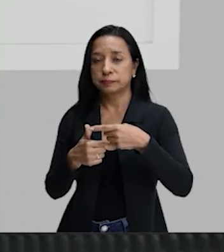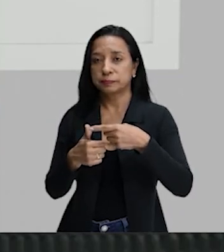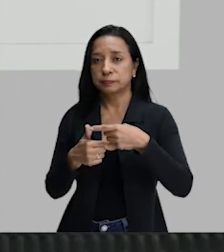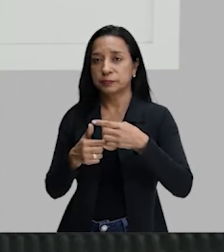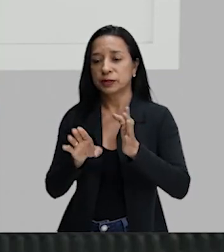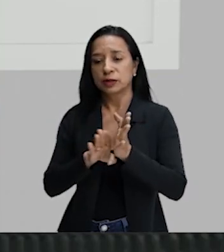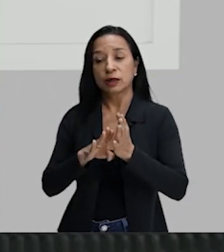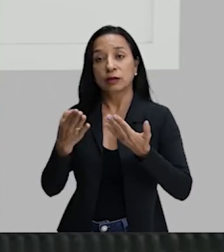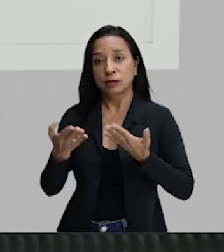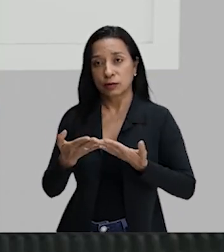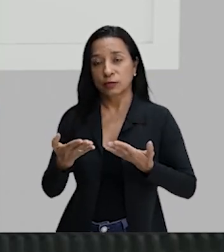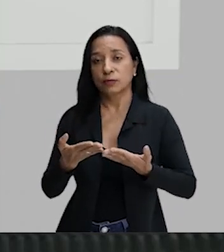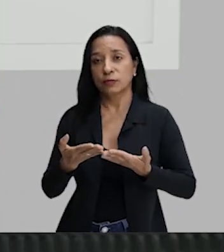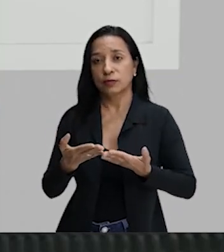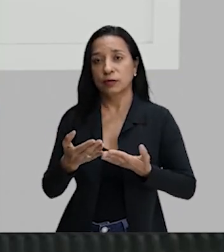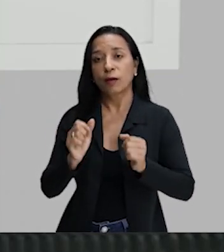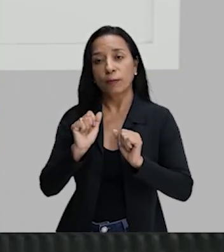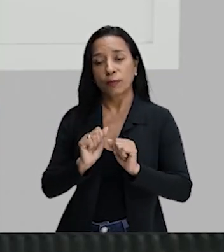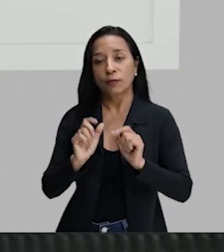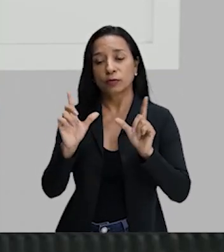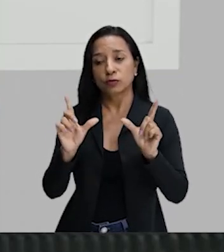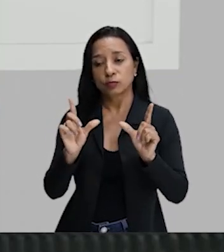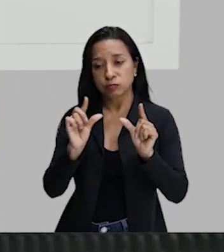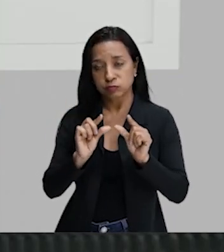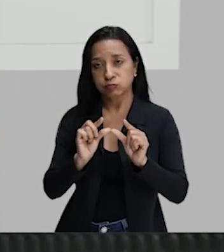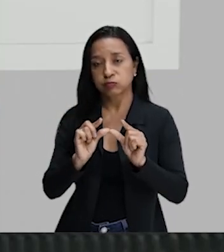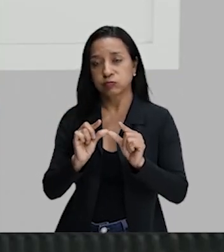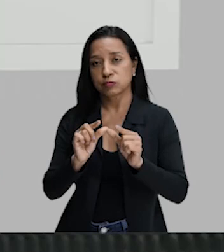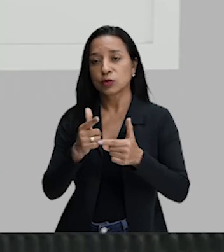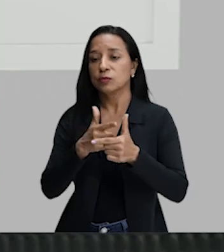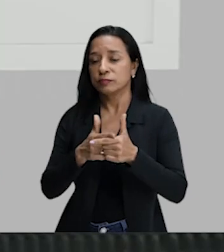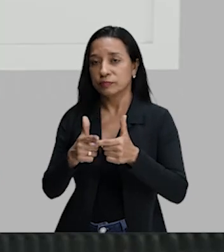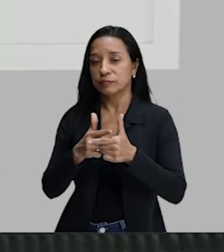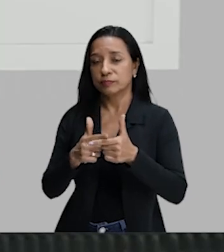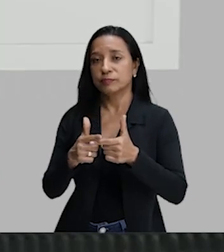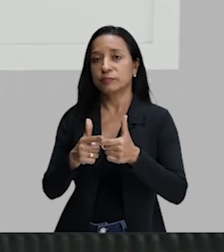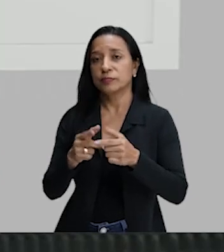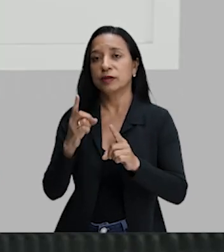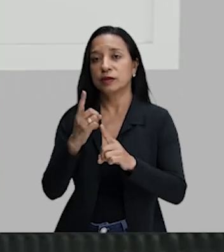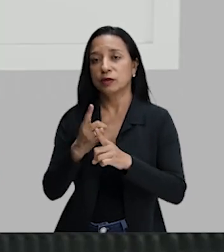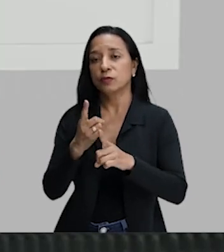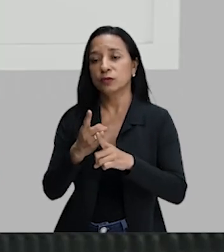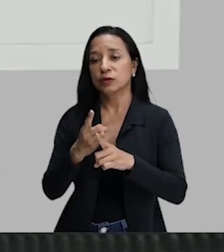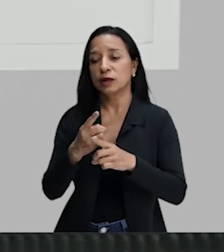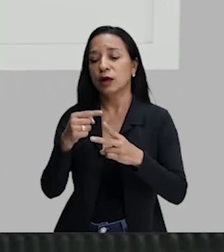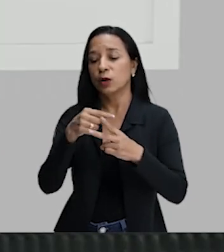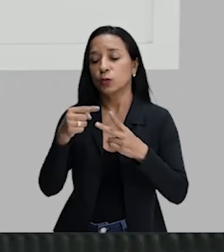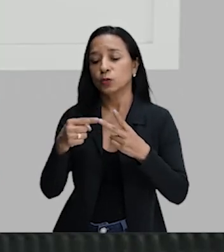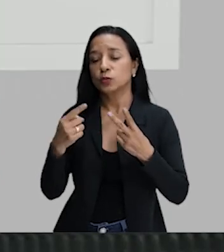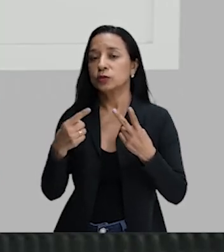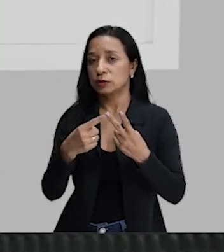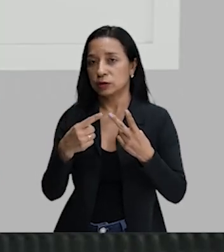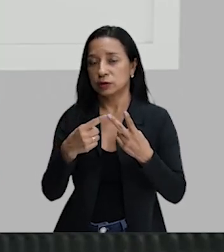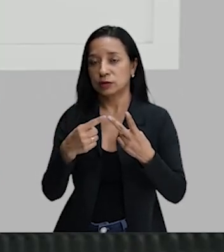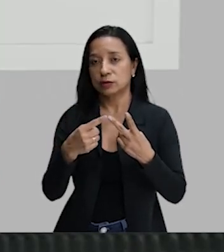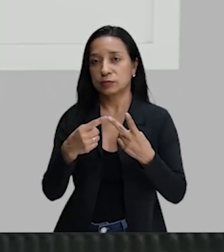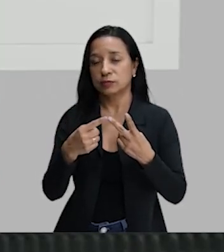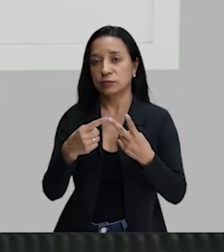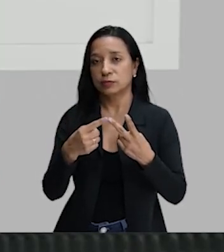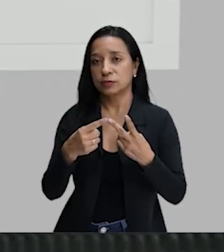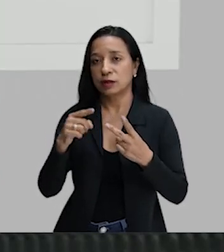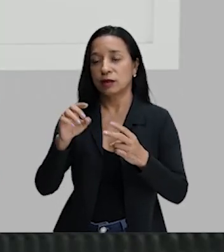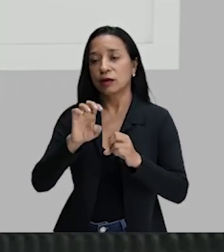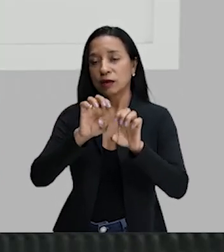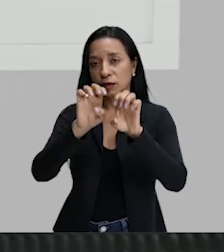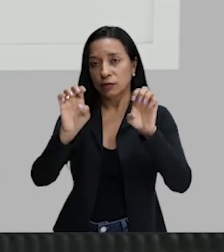Chega nesse ponto, tá hora de dividir, né? Fazemos a mesma coisa que fizemos aqui, né? Encontrar as duas raízes, né? Uma equação do segundo grau